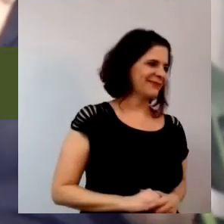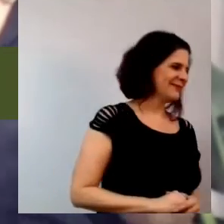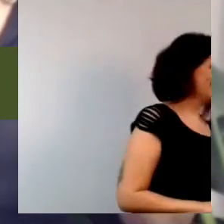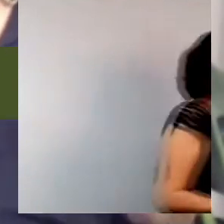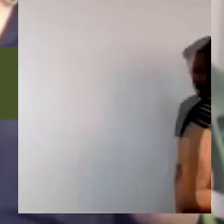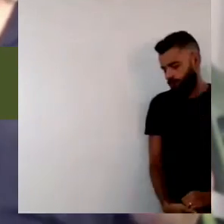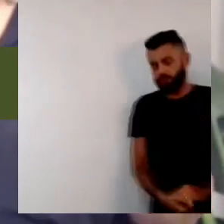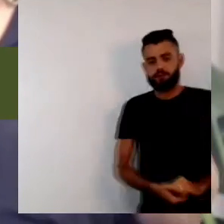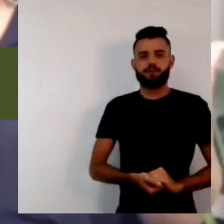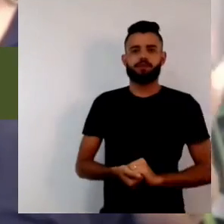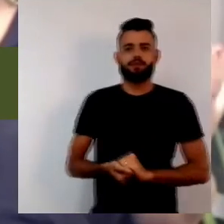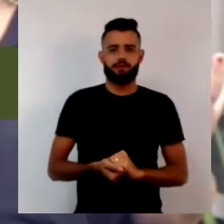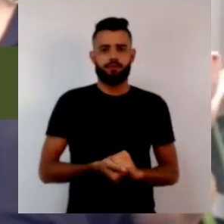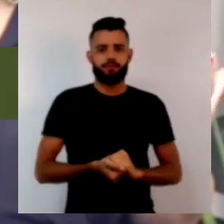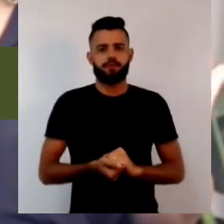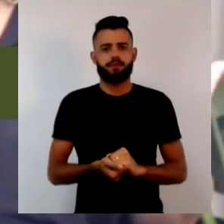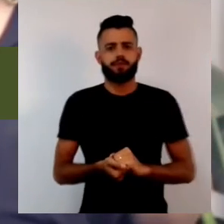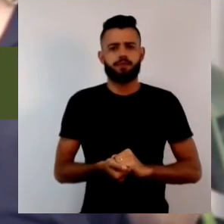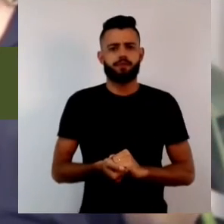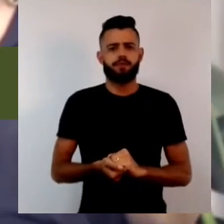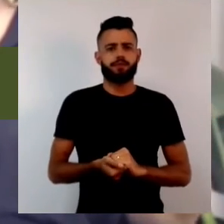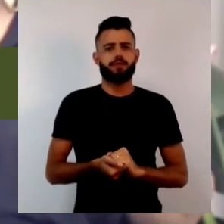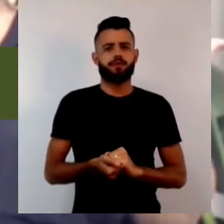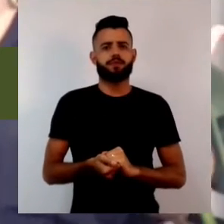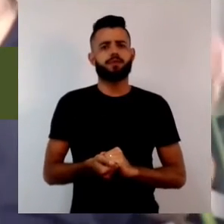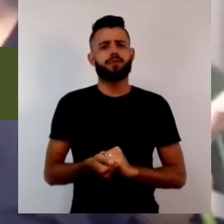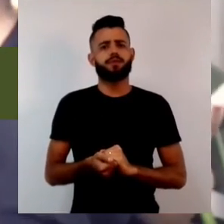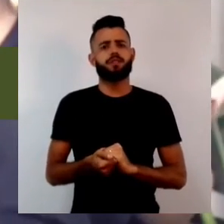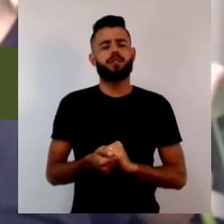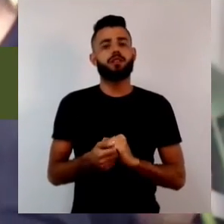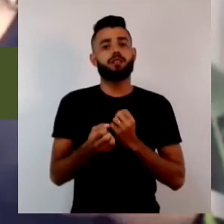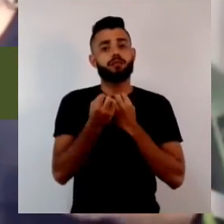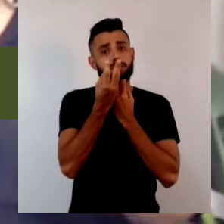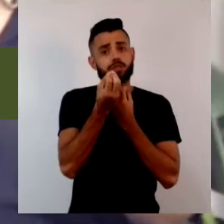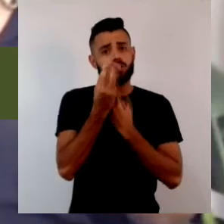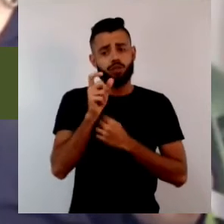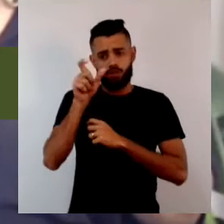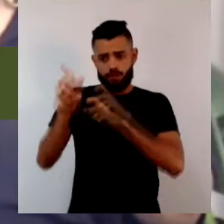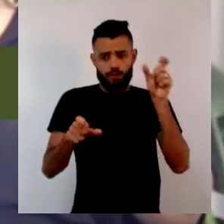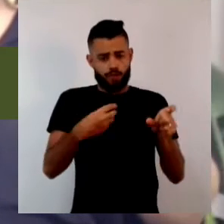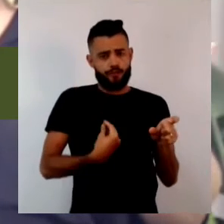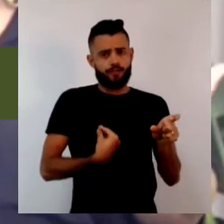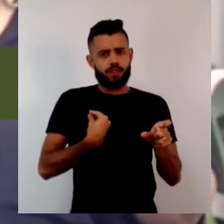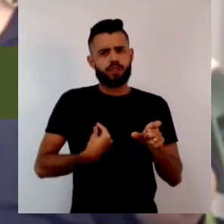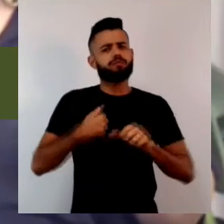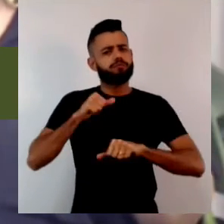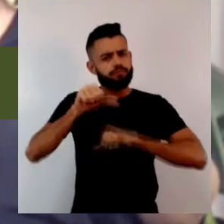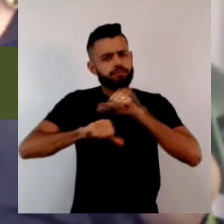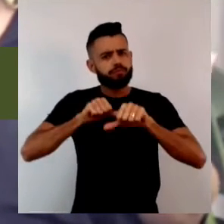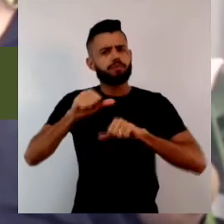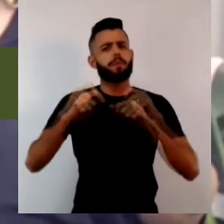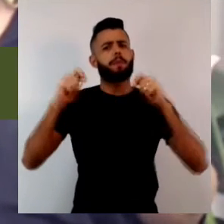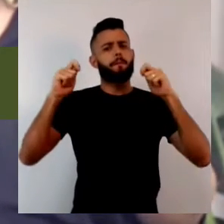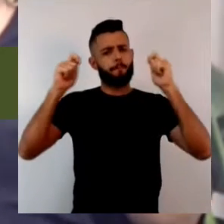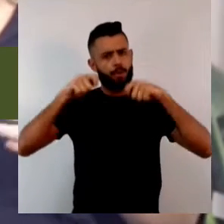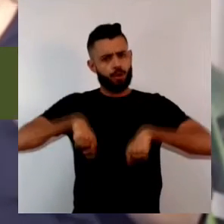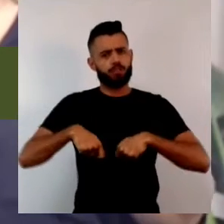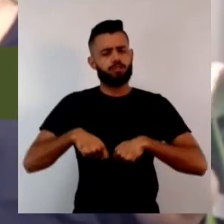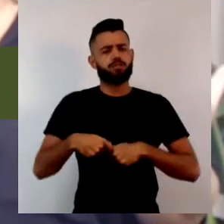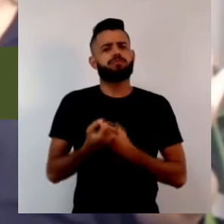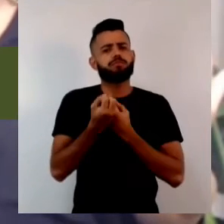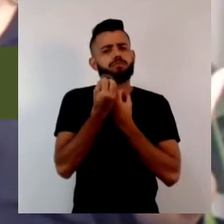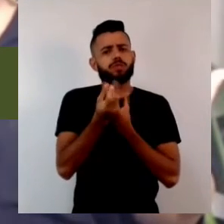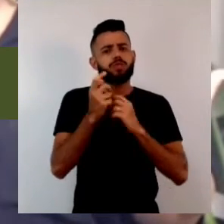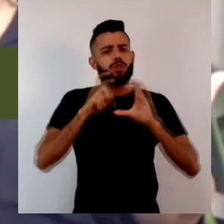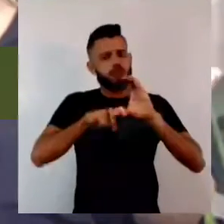A informação pode transformar realidades. A informação empodera. A informação emancipa e engaja.